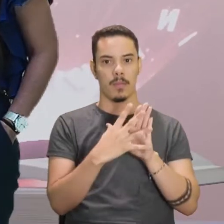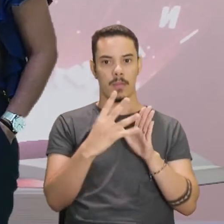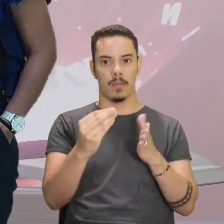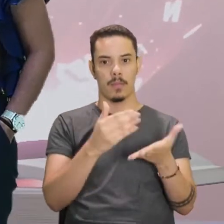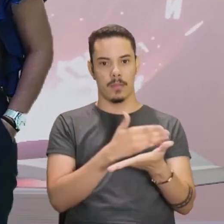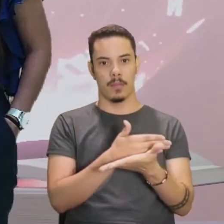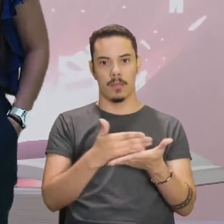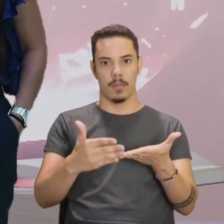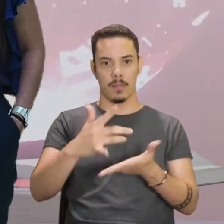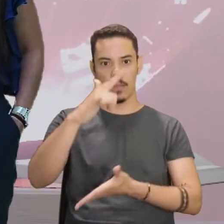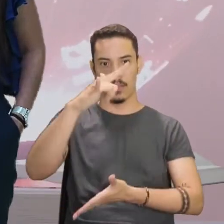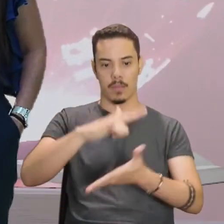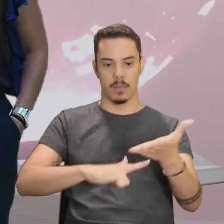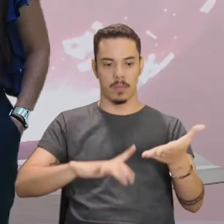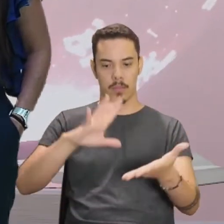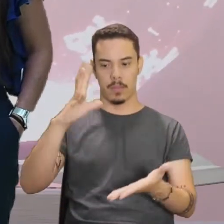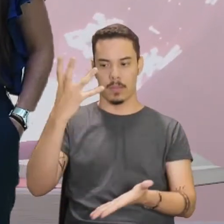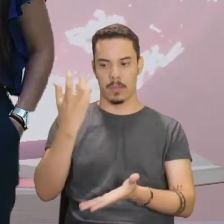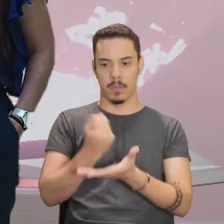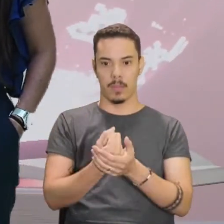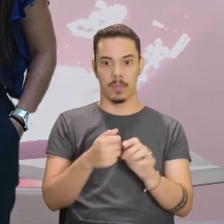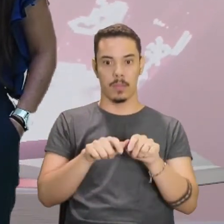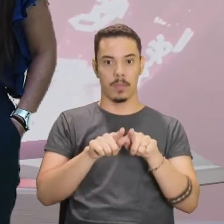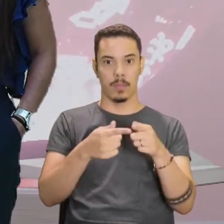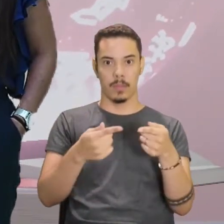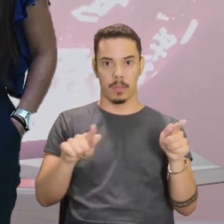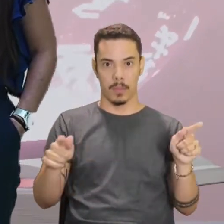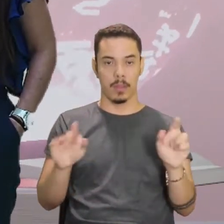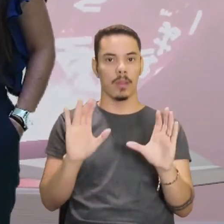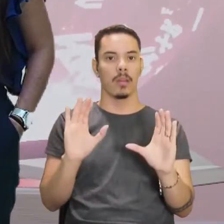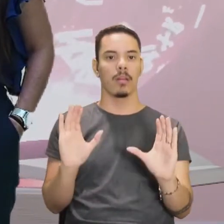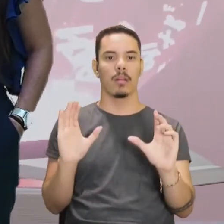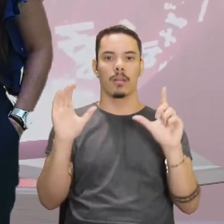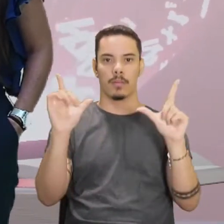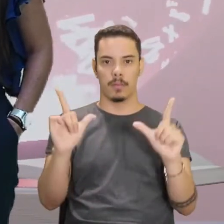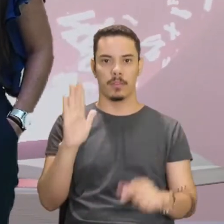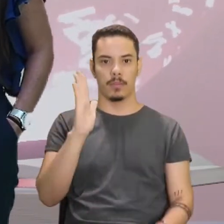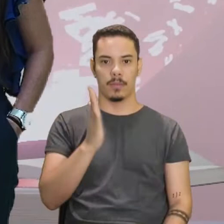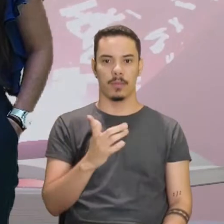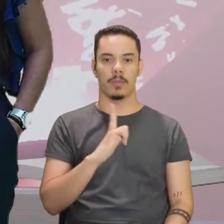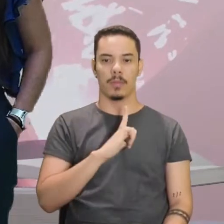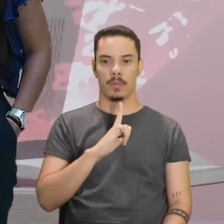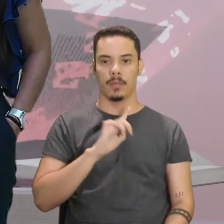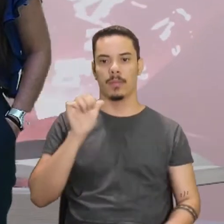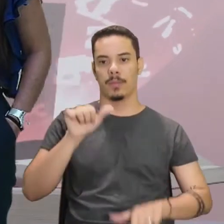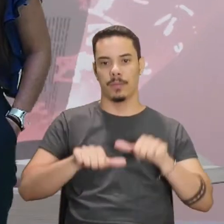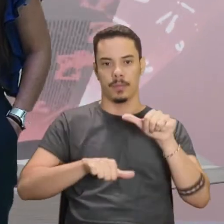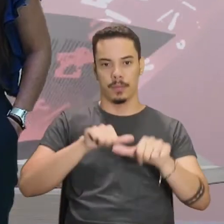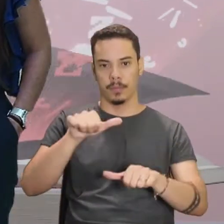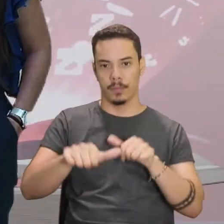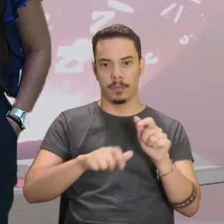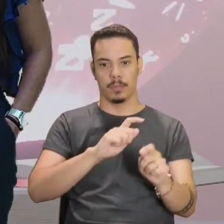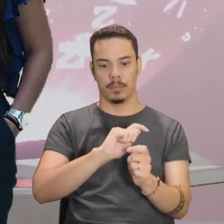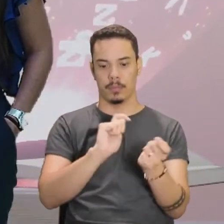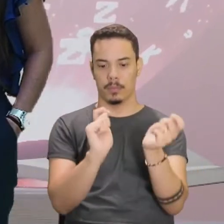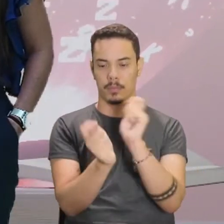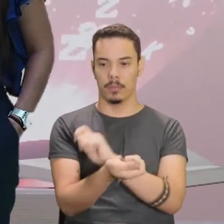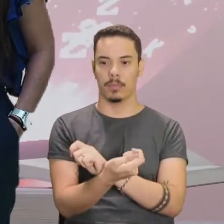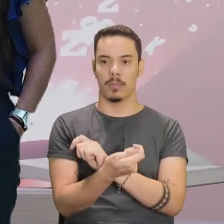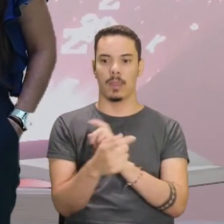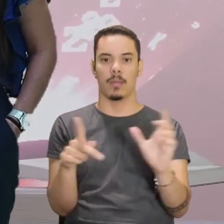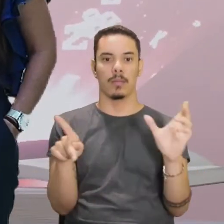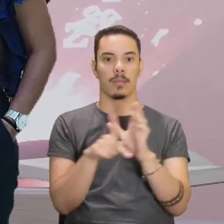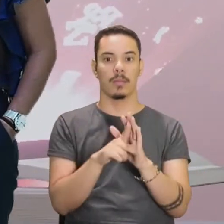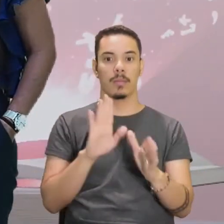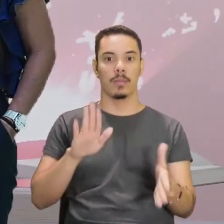desse documento, que é uma gramática, em que, claro, ela teve aí transformações, né, adequações para até